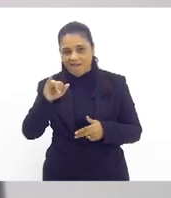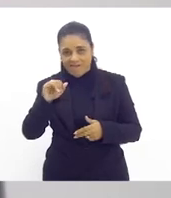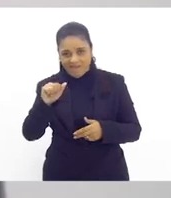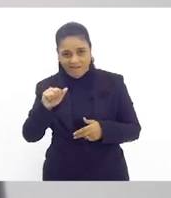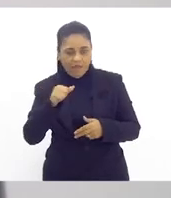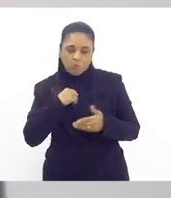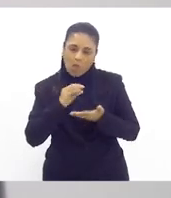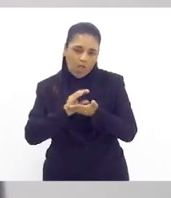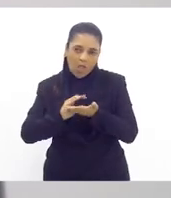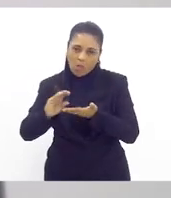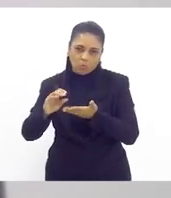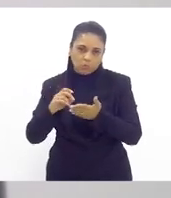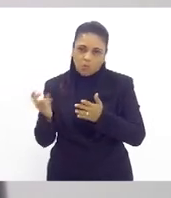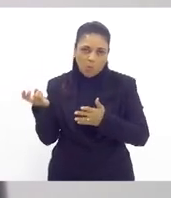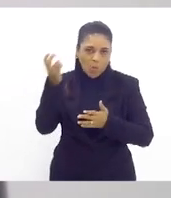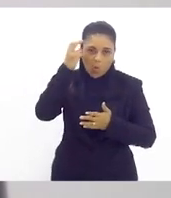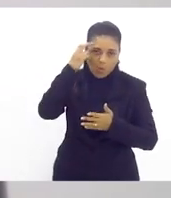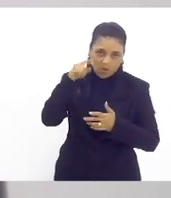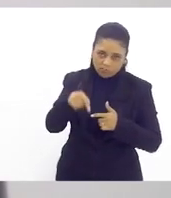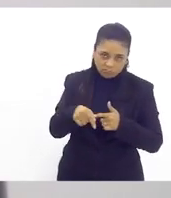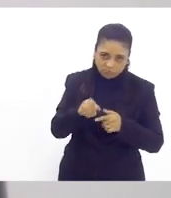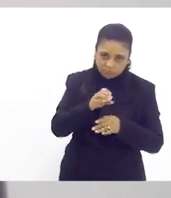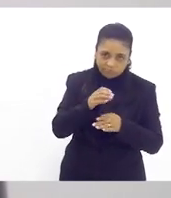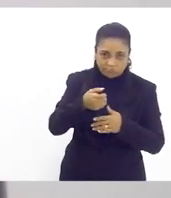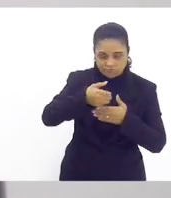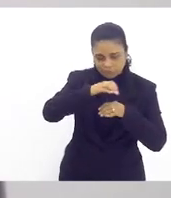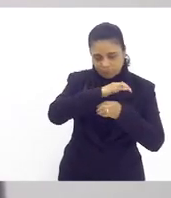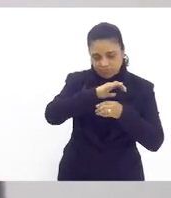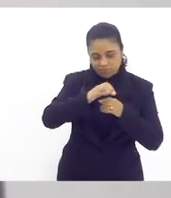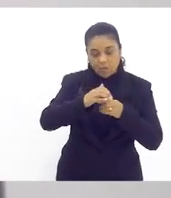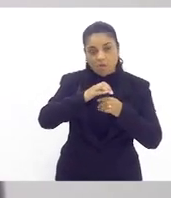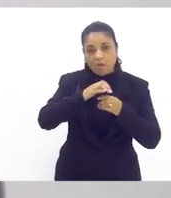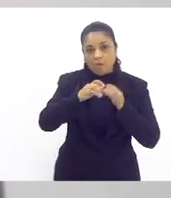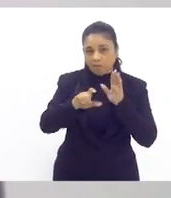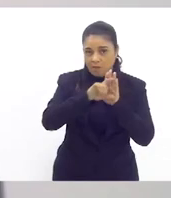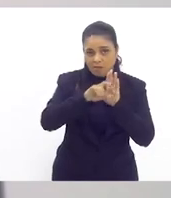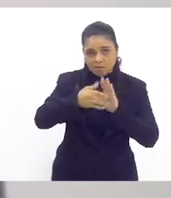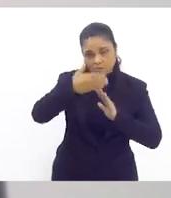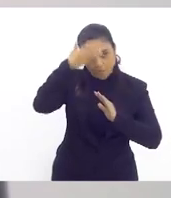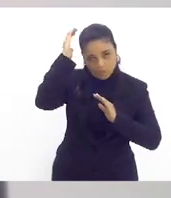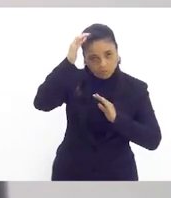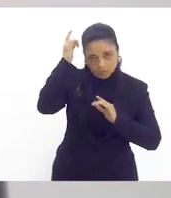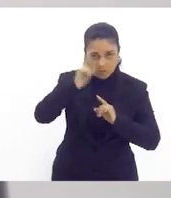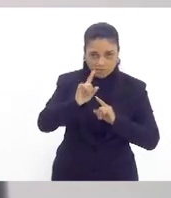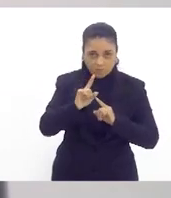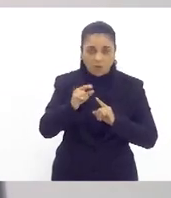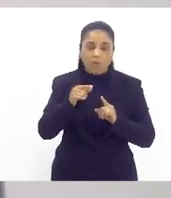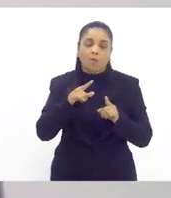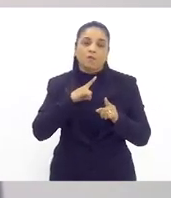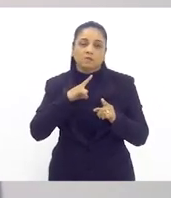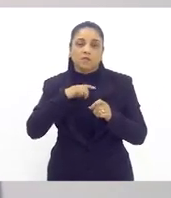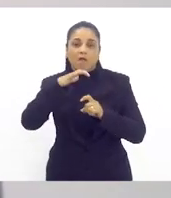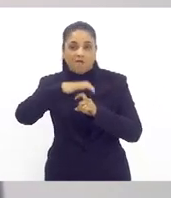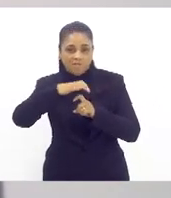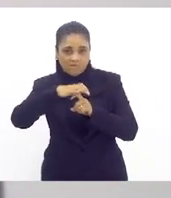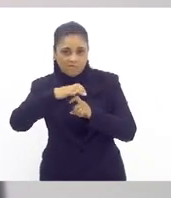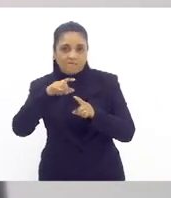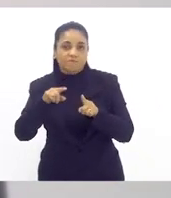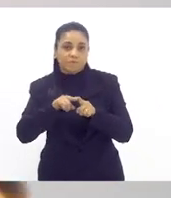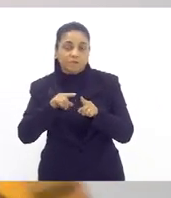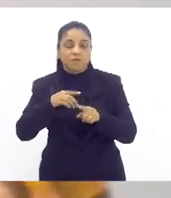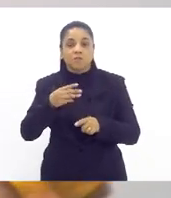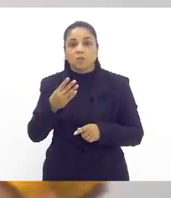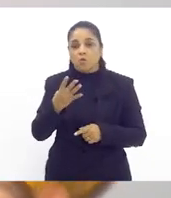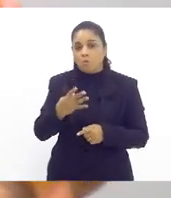da lei para Gustavo fizemos o movimento As feiras literárias do Estado do Rio de Janeiro e já fomentamos mais de 42 milhões